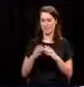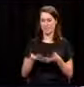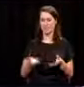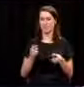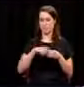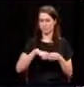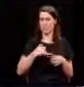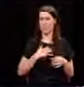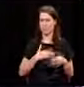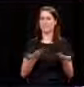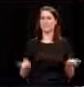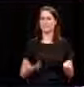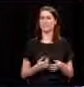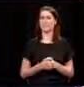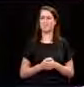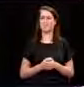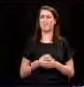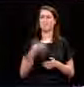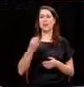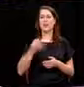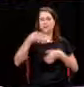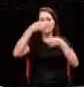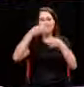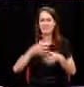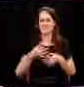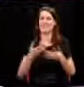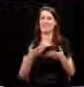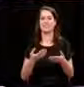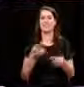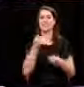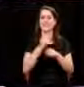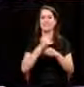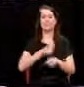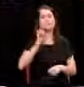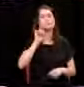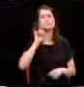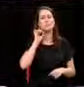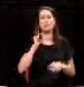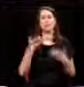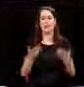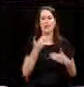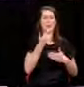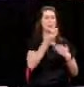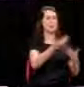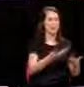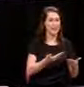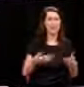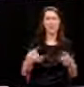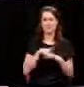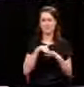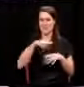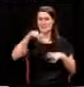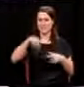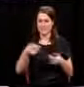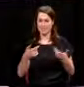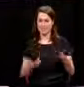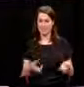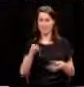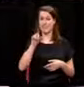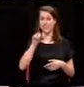vai ser um serviço tremendamente importante. Agradecer a vossa presença em estúdio, mas acima de tudo juntar-me às palavras dos